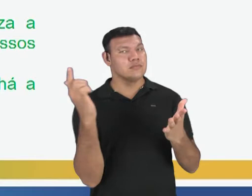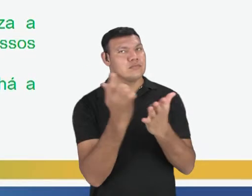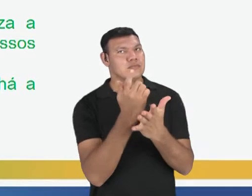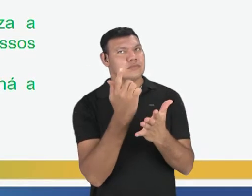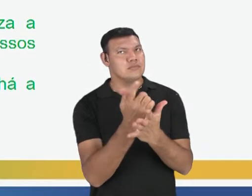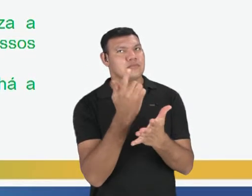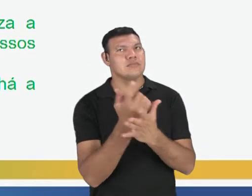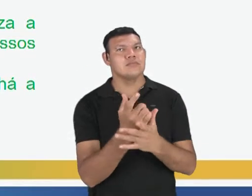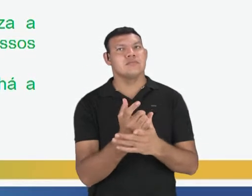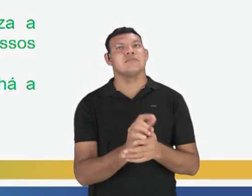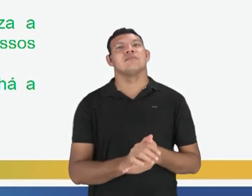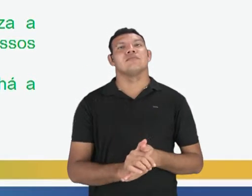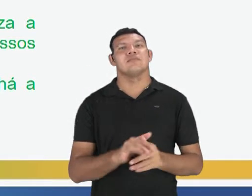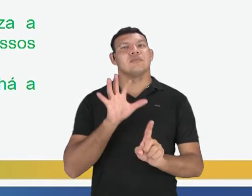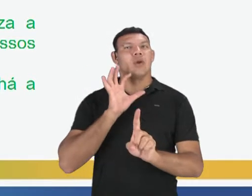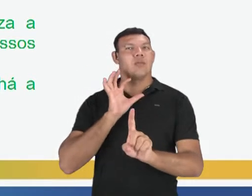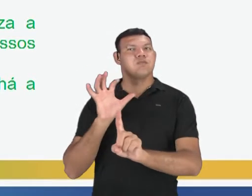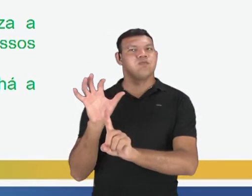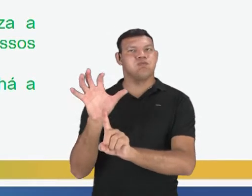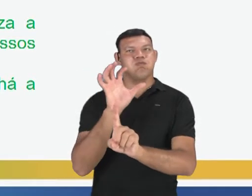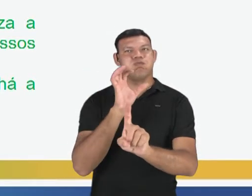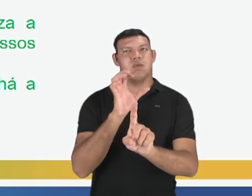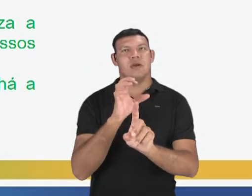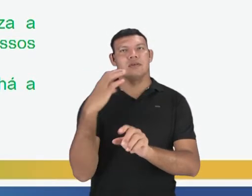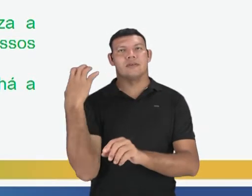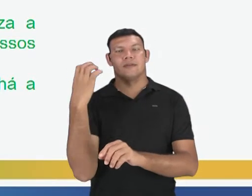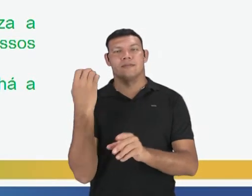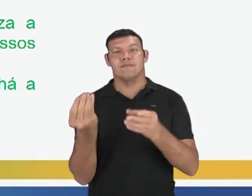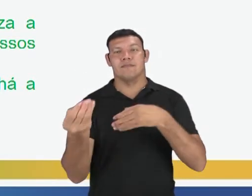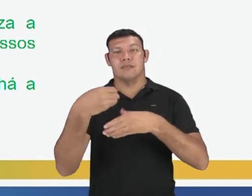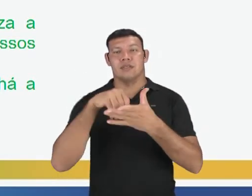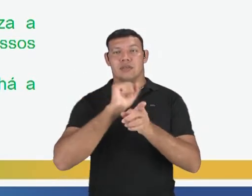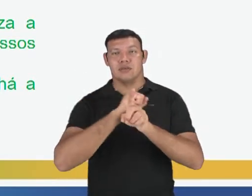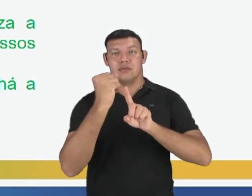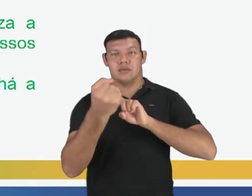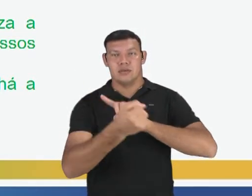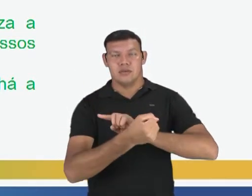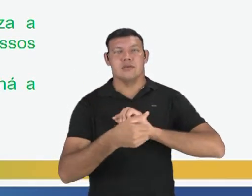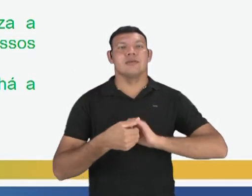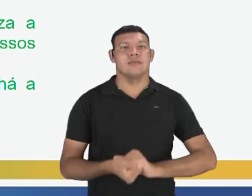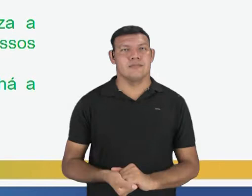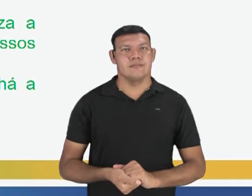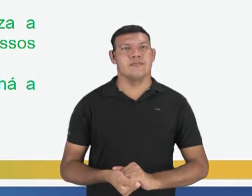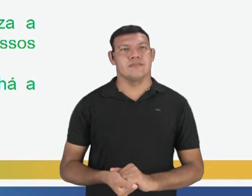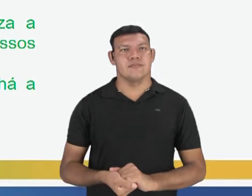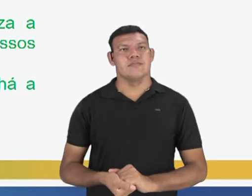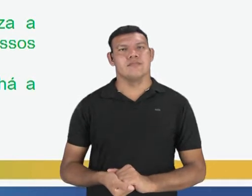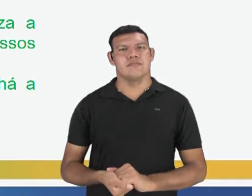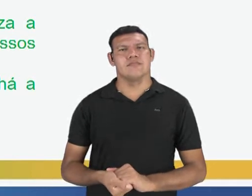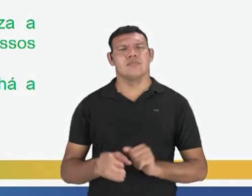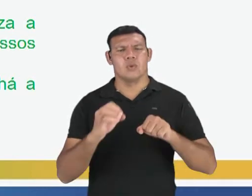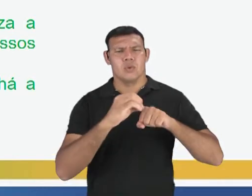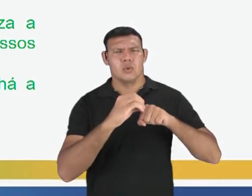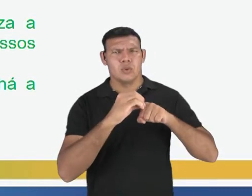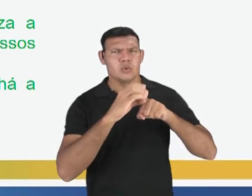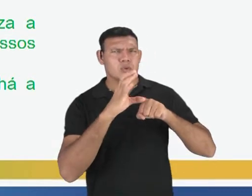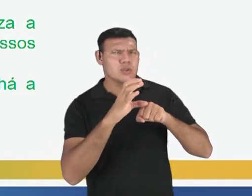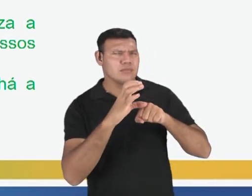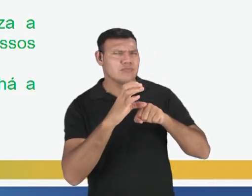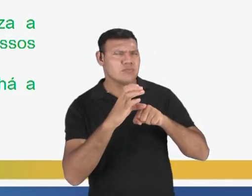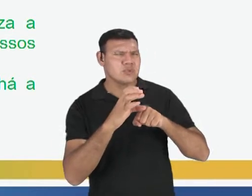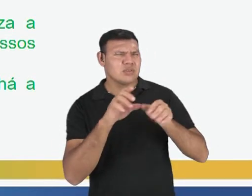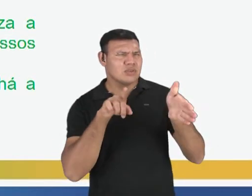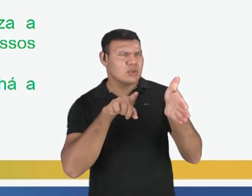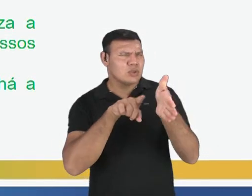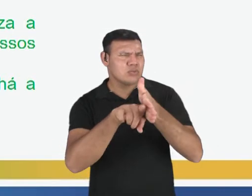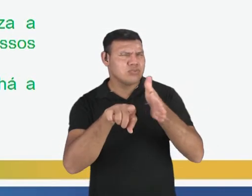está aí o impacto da ciência na sociedade, que está bem aí do lado de vermelho. Será que os nossos conhecimentos são indubitáveis?